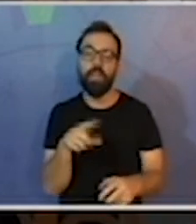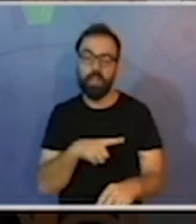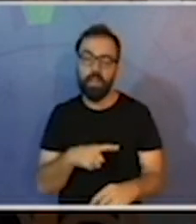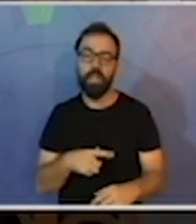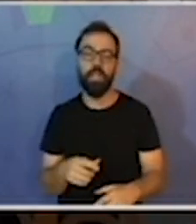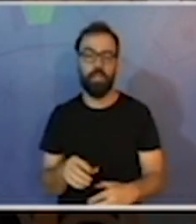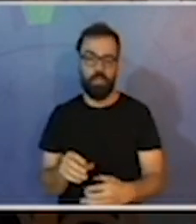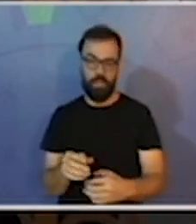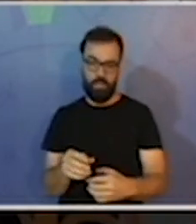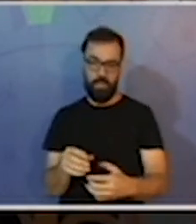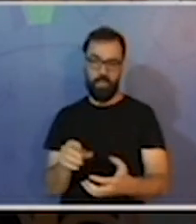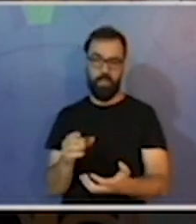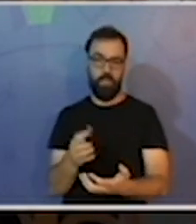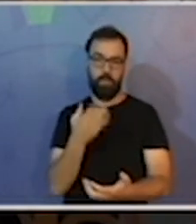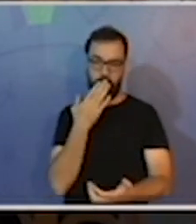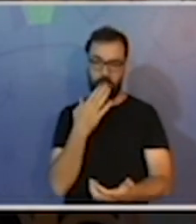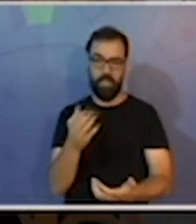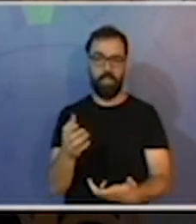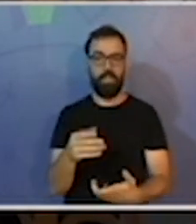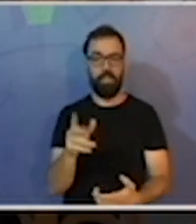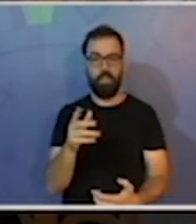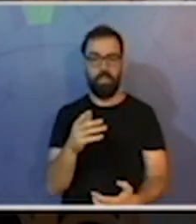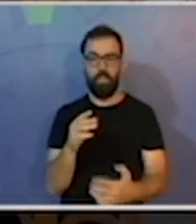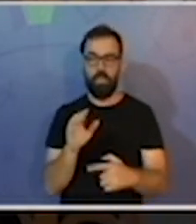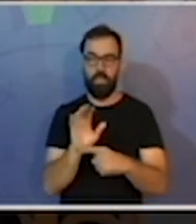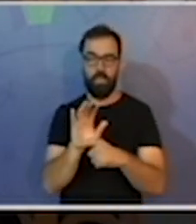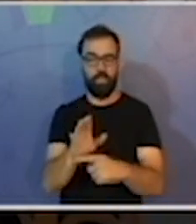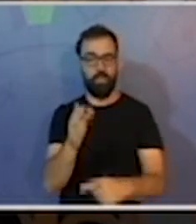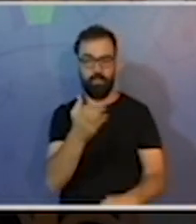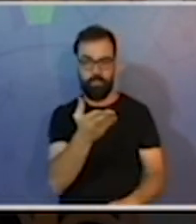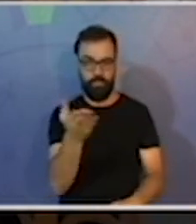pode não chamar pelo WhatsApp ok até a próxima muito